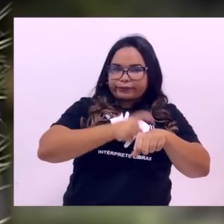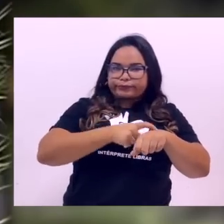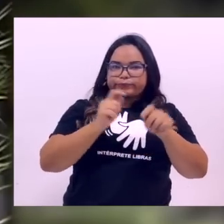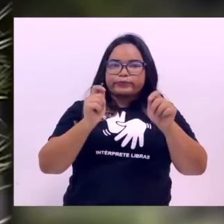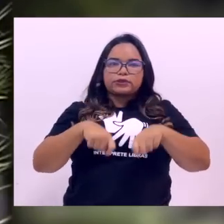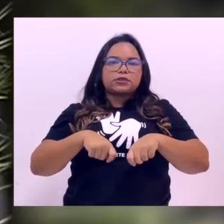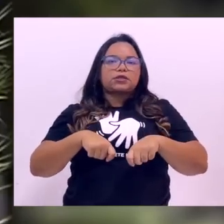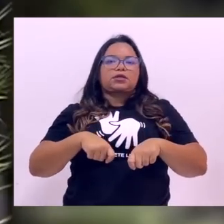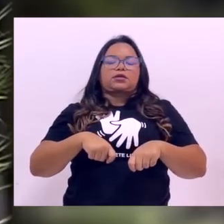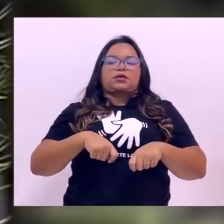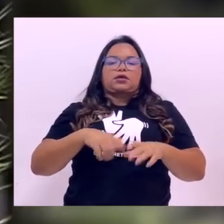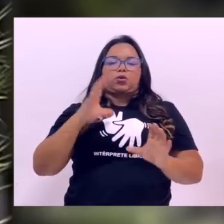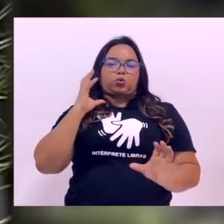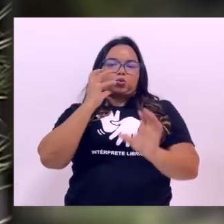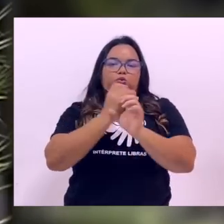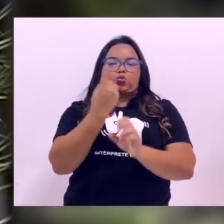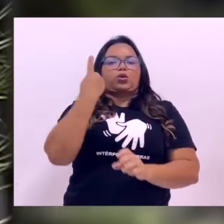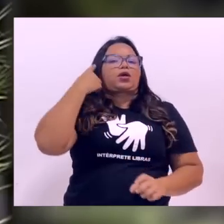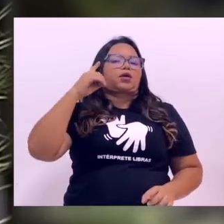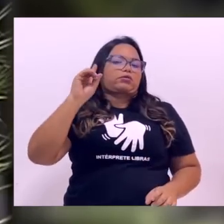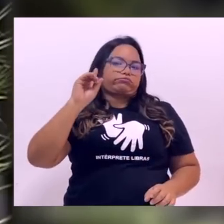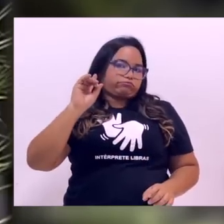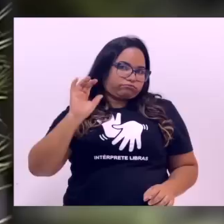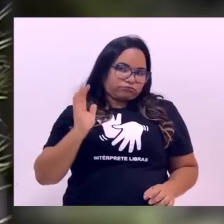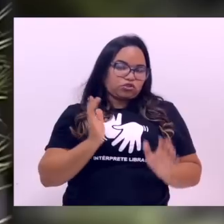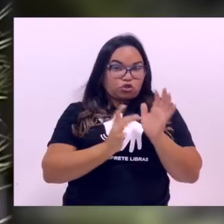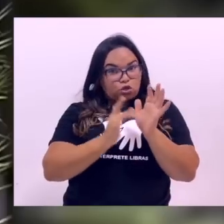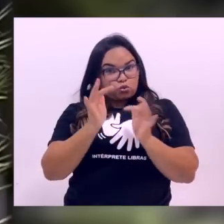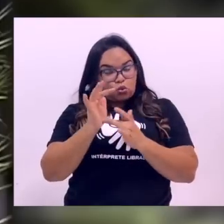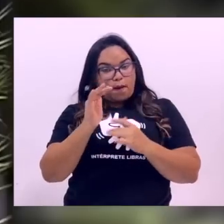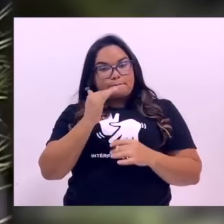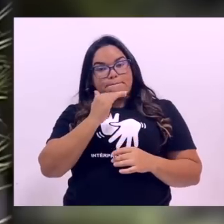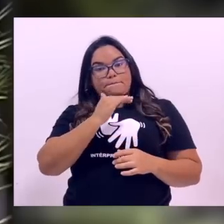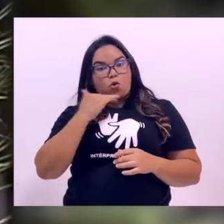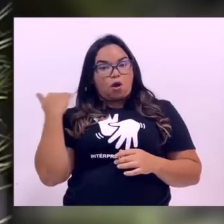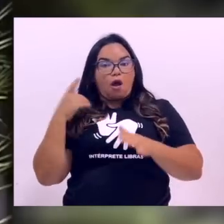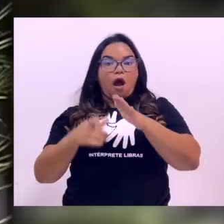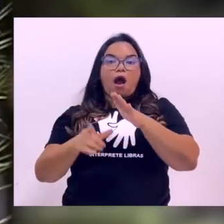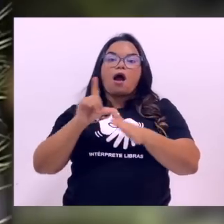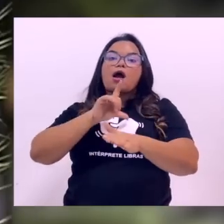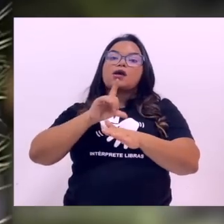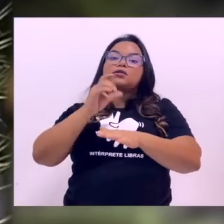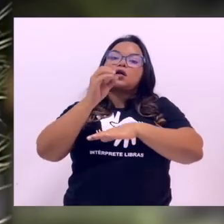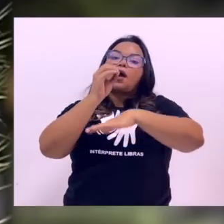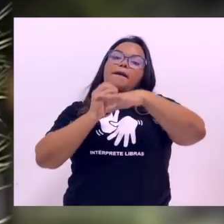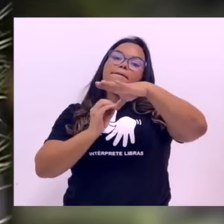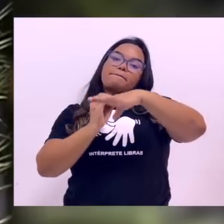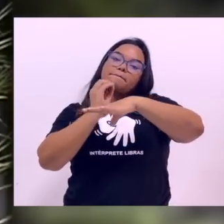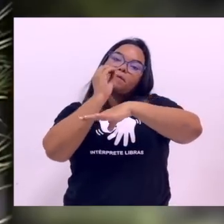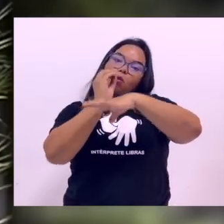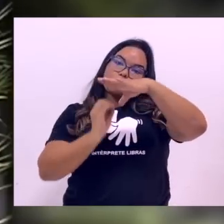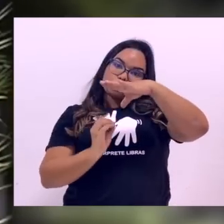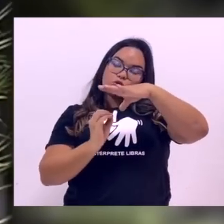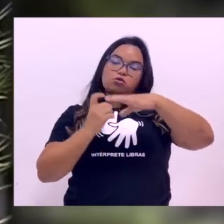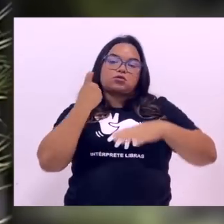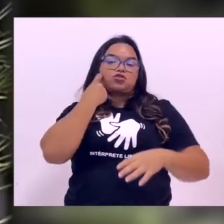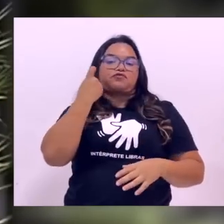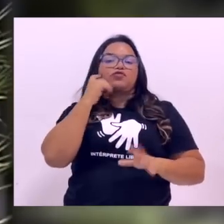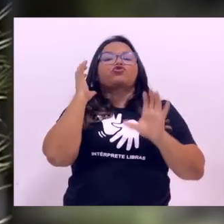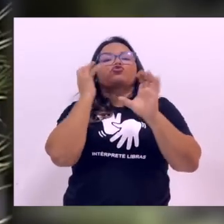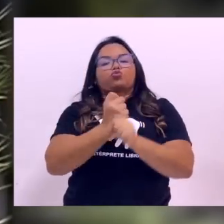qualquer parte do dia podia ser considerada como um dia. E como Jesus morreu antes do pôr do sol da